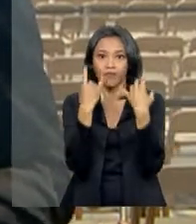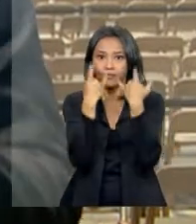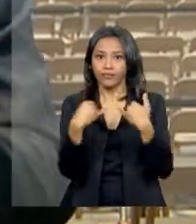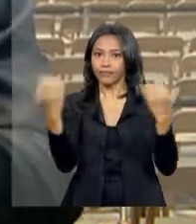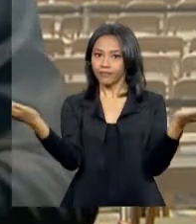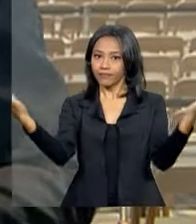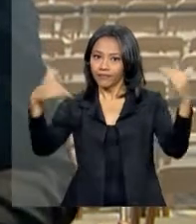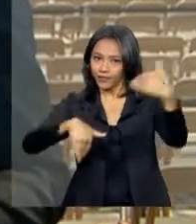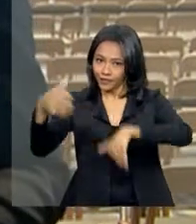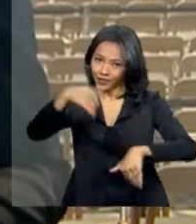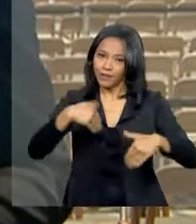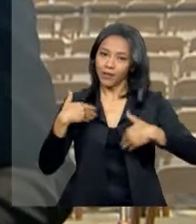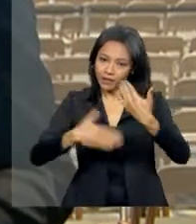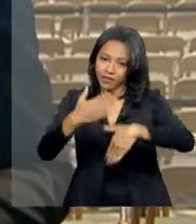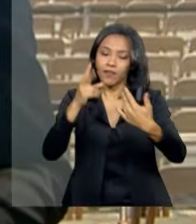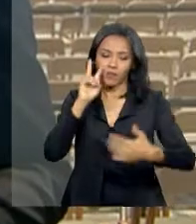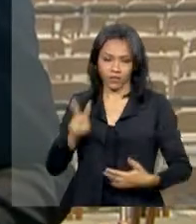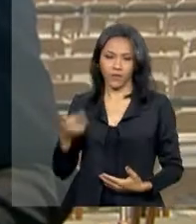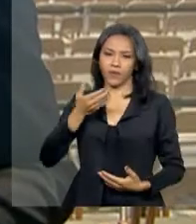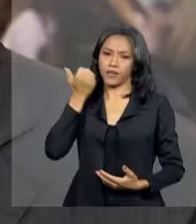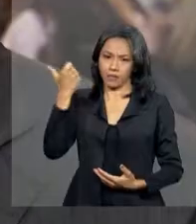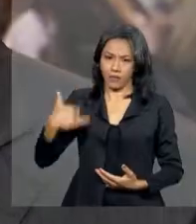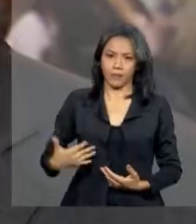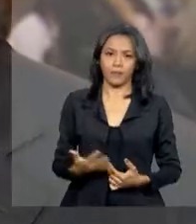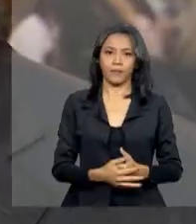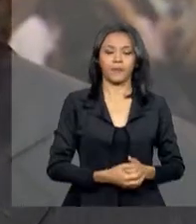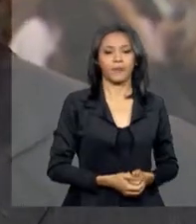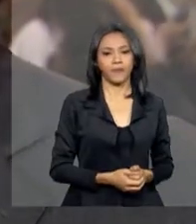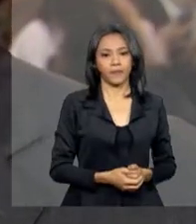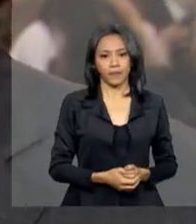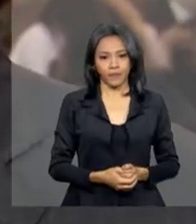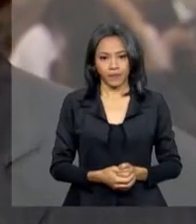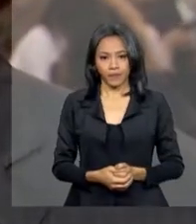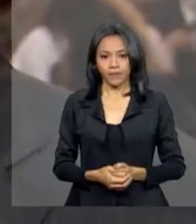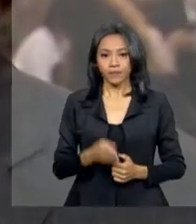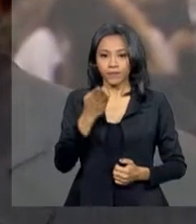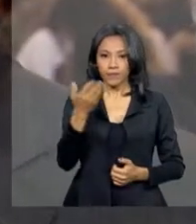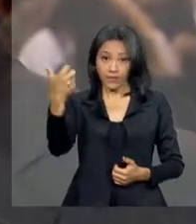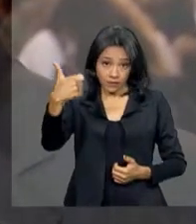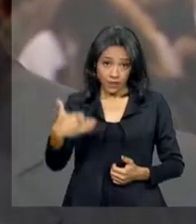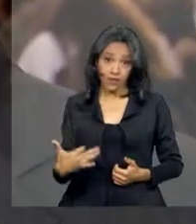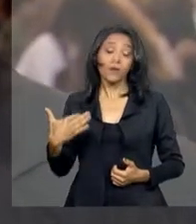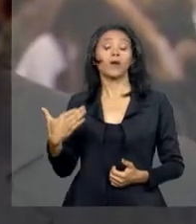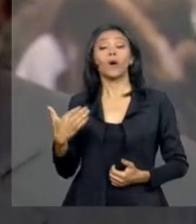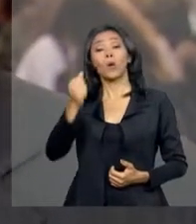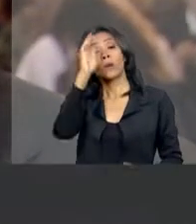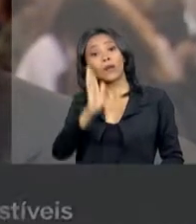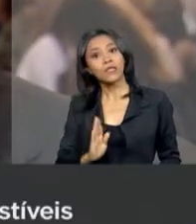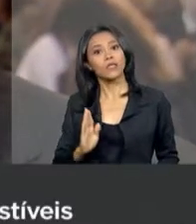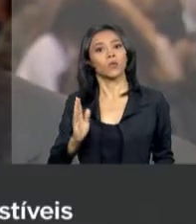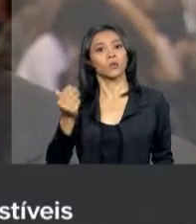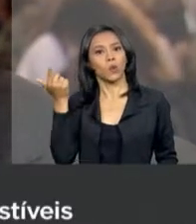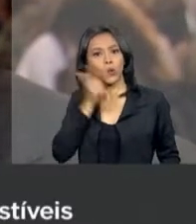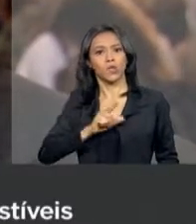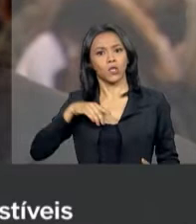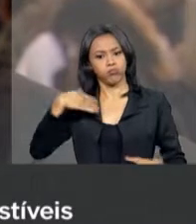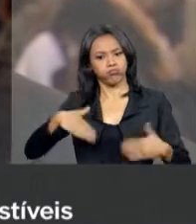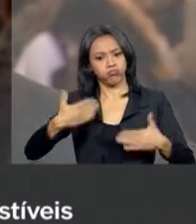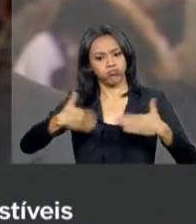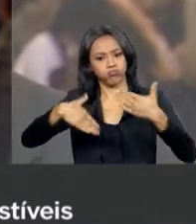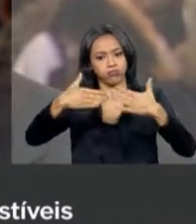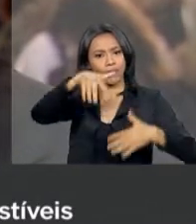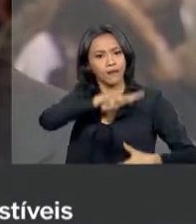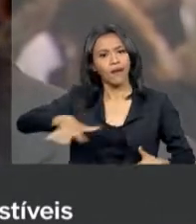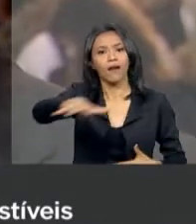crescer vamos ver um trecho do que ele disse o brasil avançou muito no ambiente regulatório e